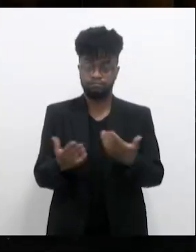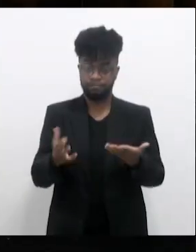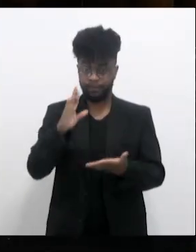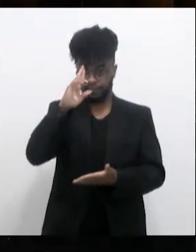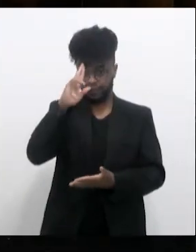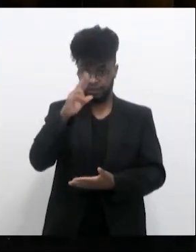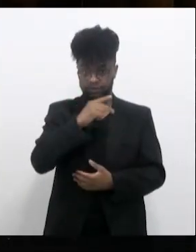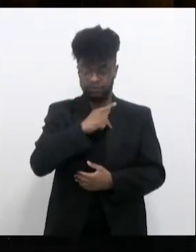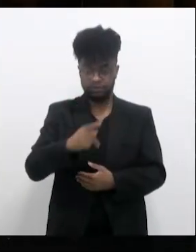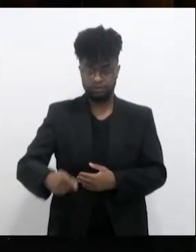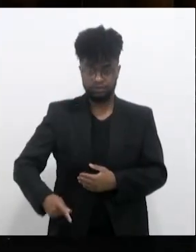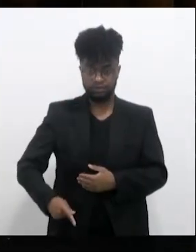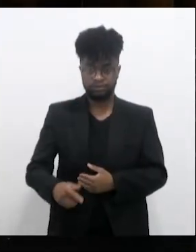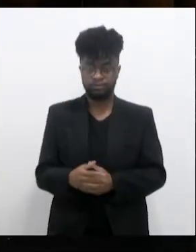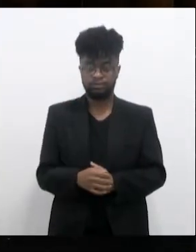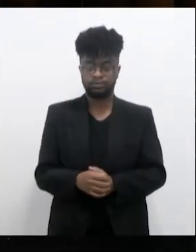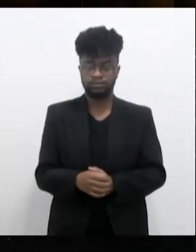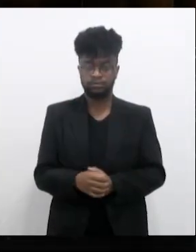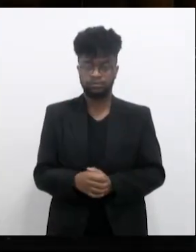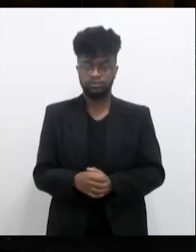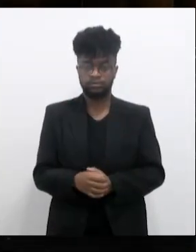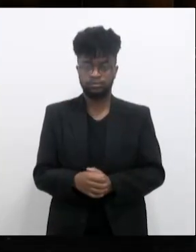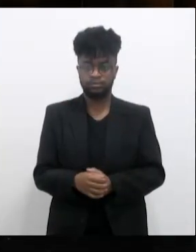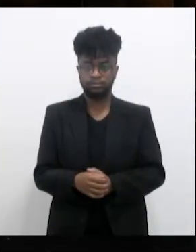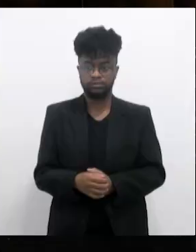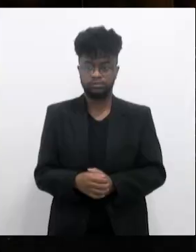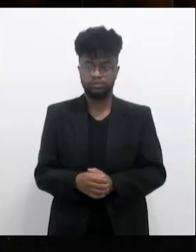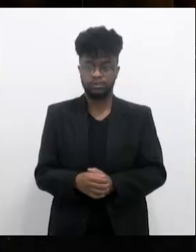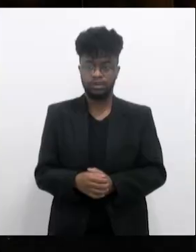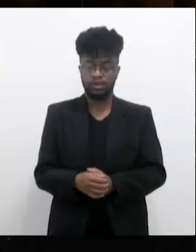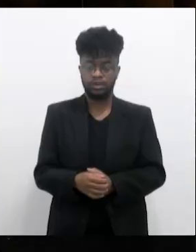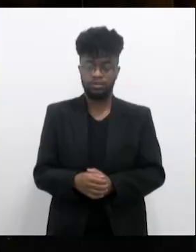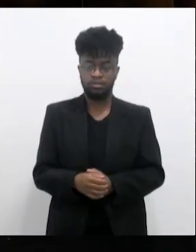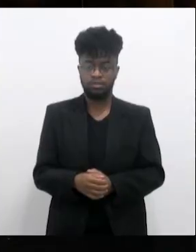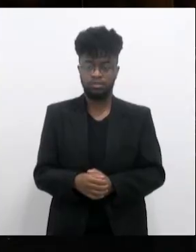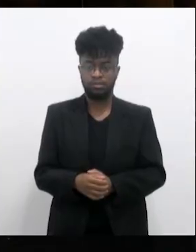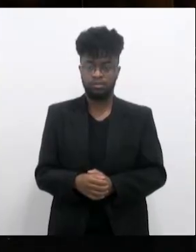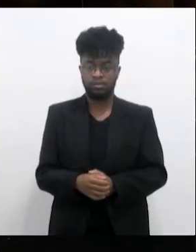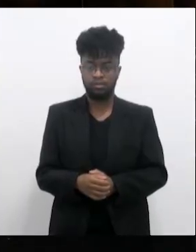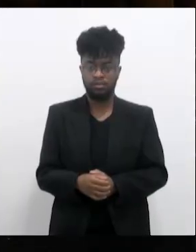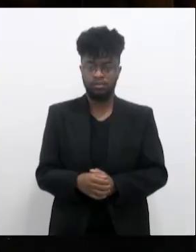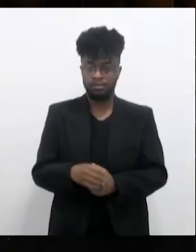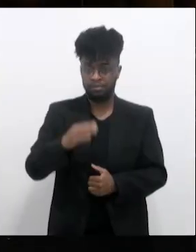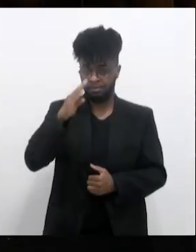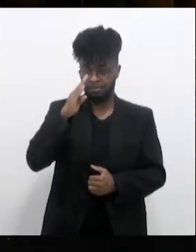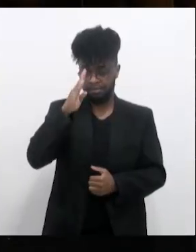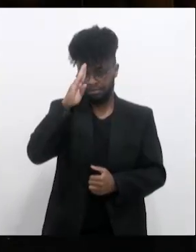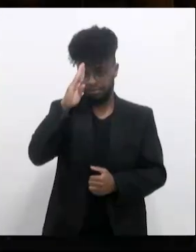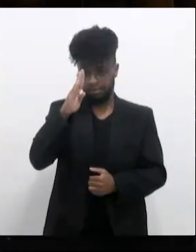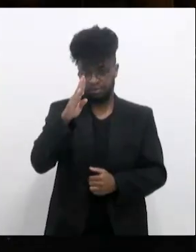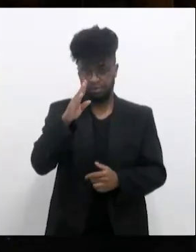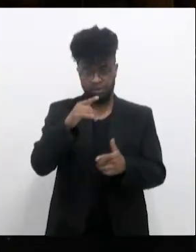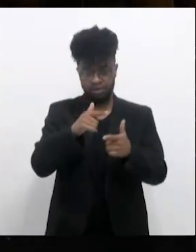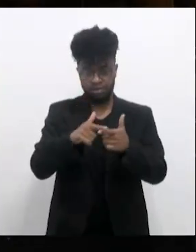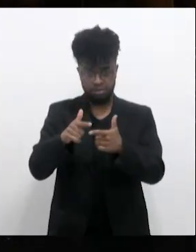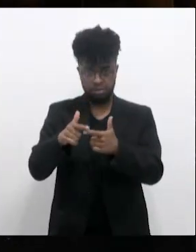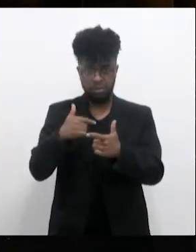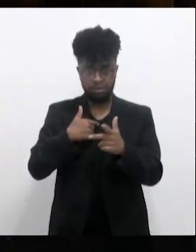presidente, um dos maiores desastres que eu já vi aqui no estado do Rio de